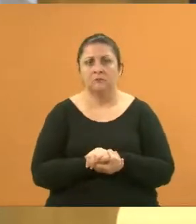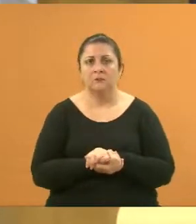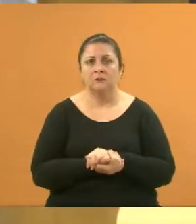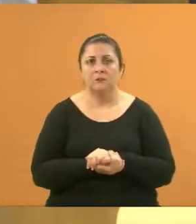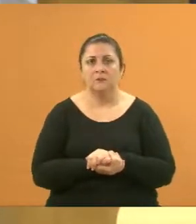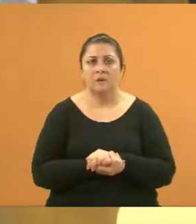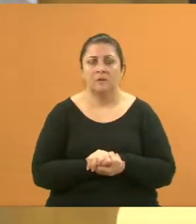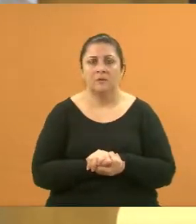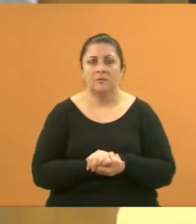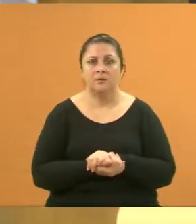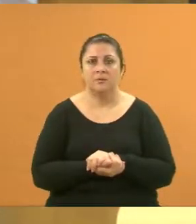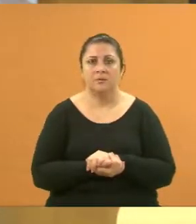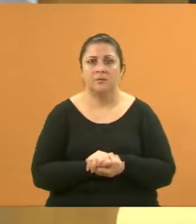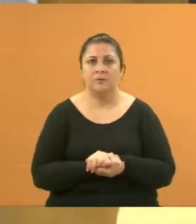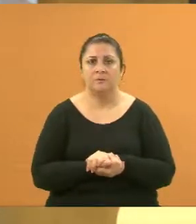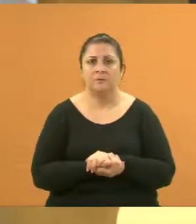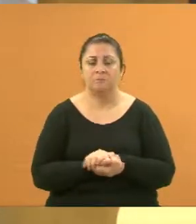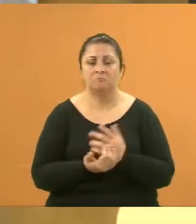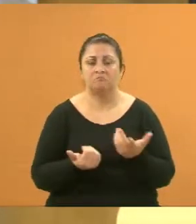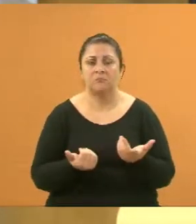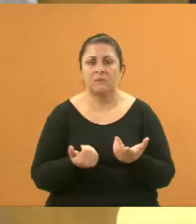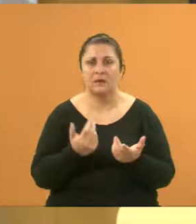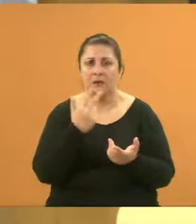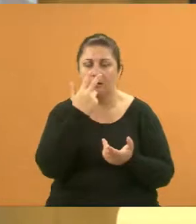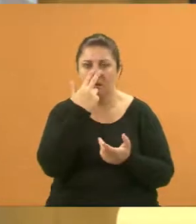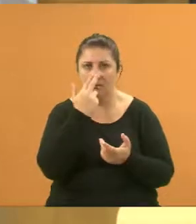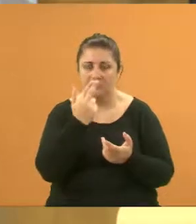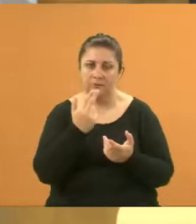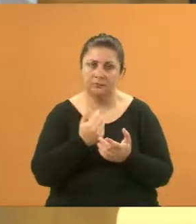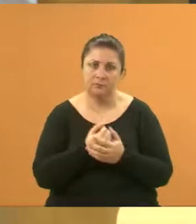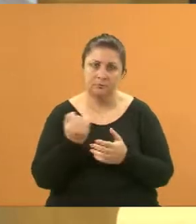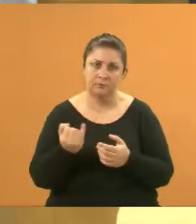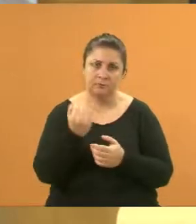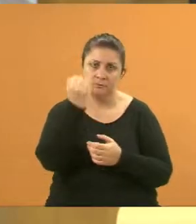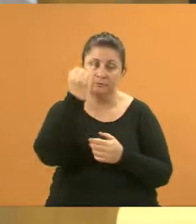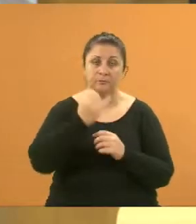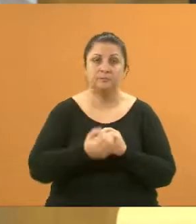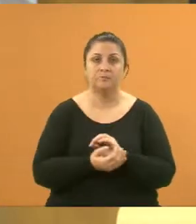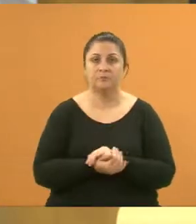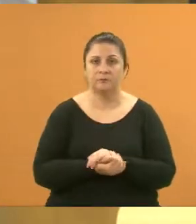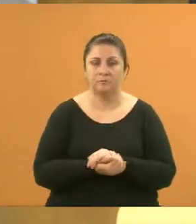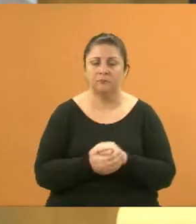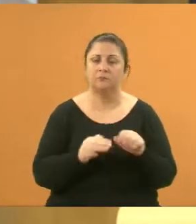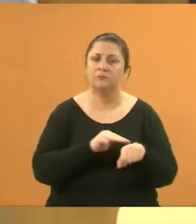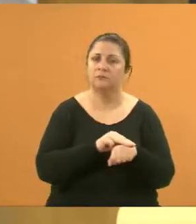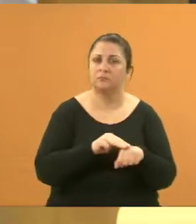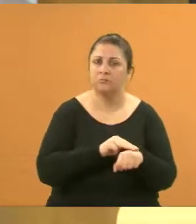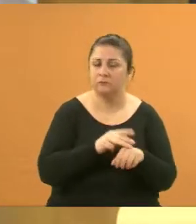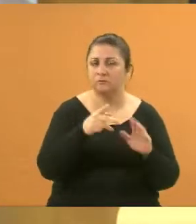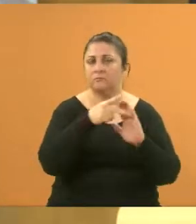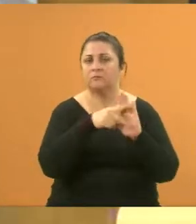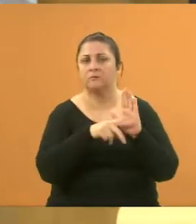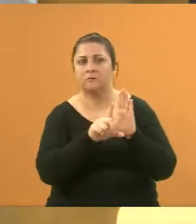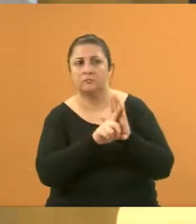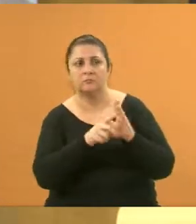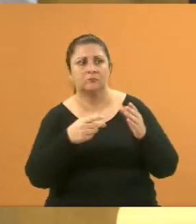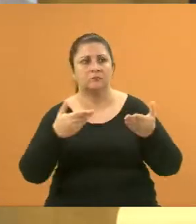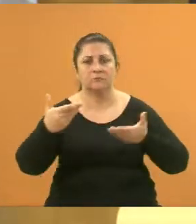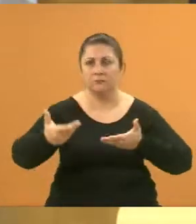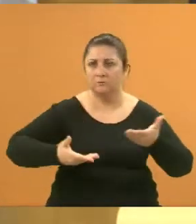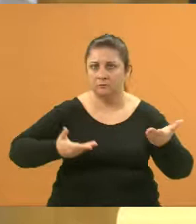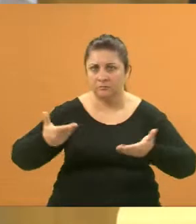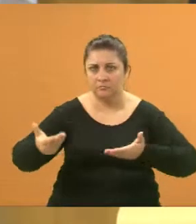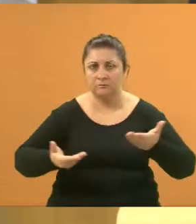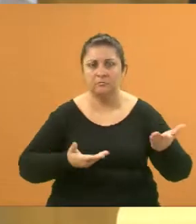projeto. E eu acho que é importante se discutir os projetos, debater